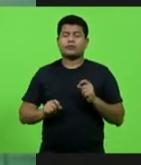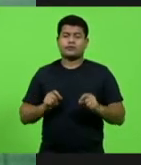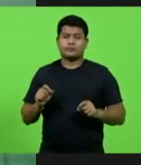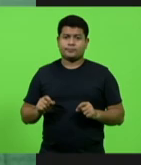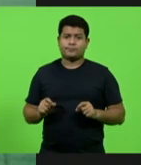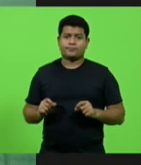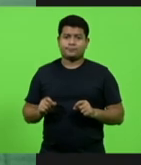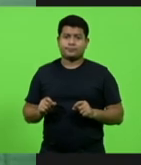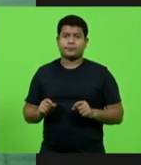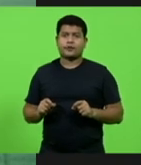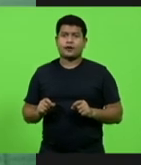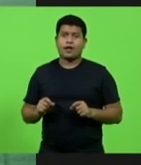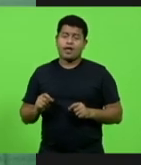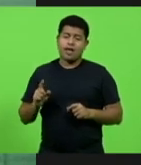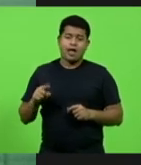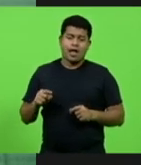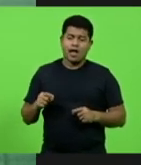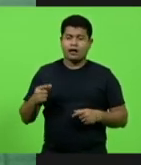que é um debate